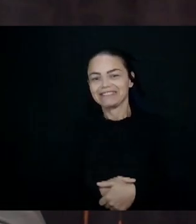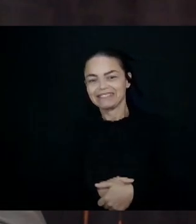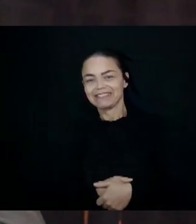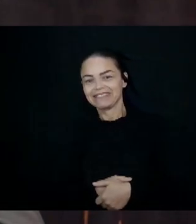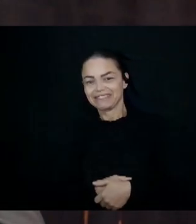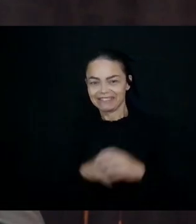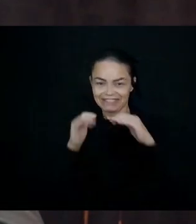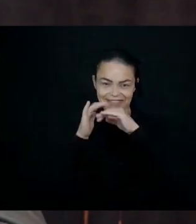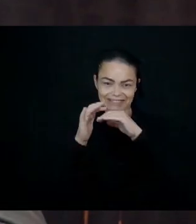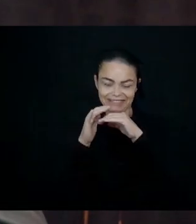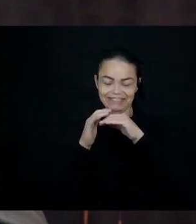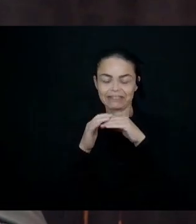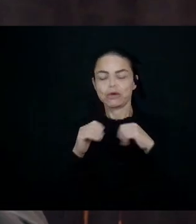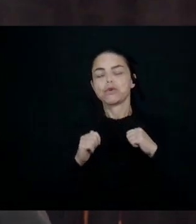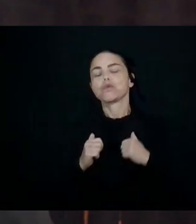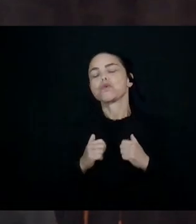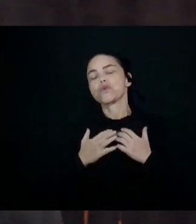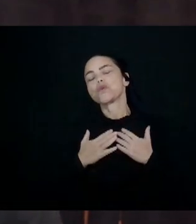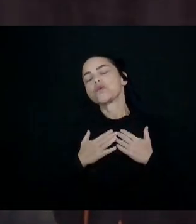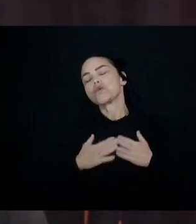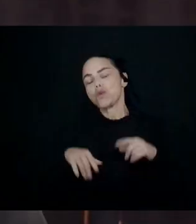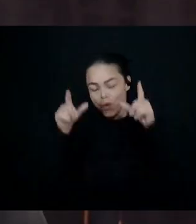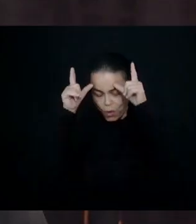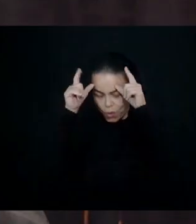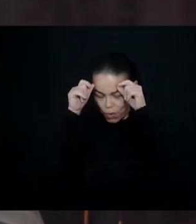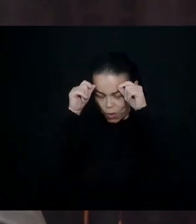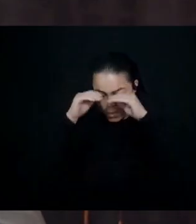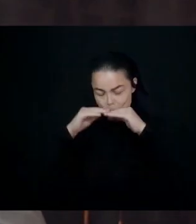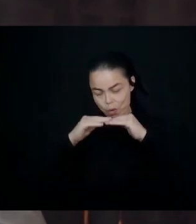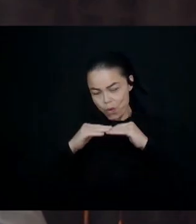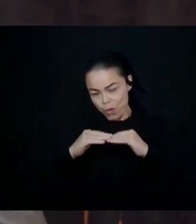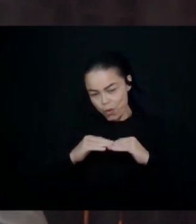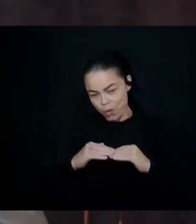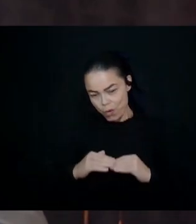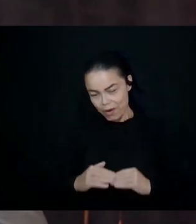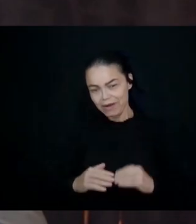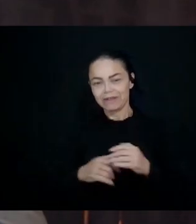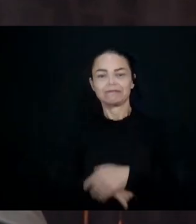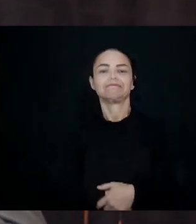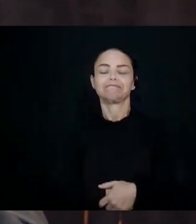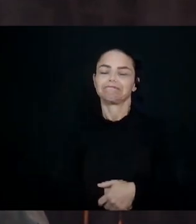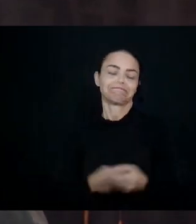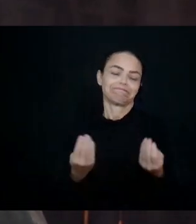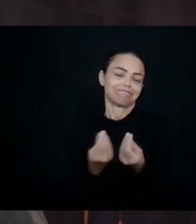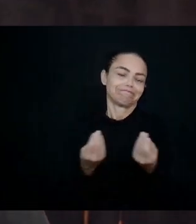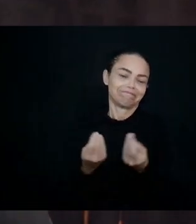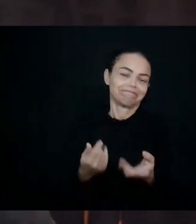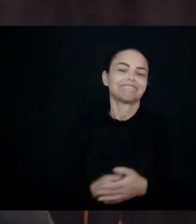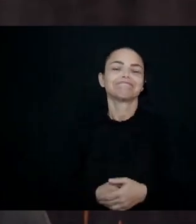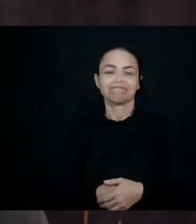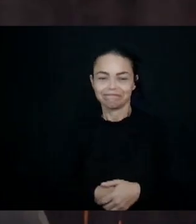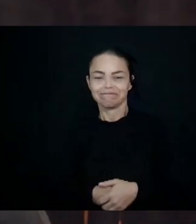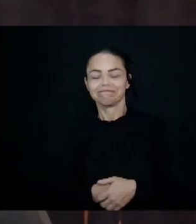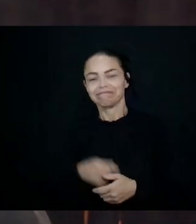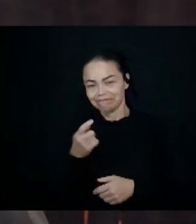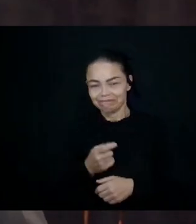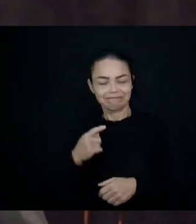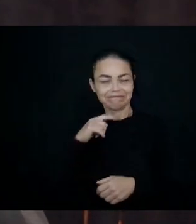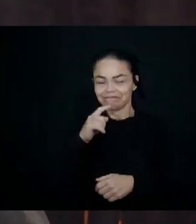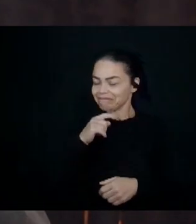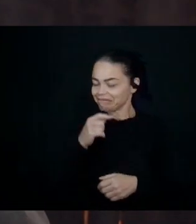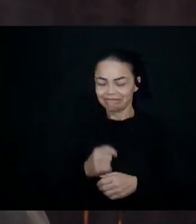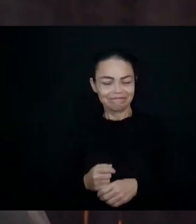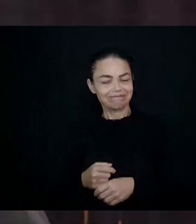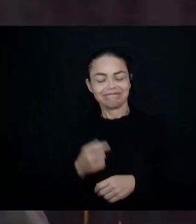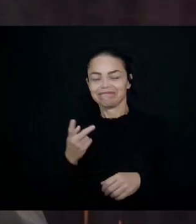relaxar. Então aquilo que era o objetivo final muitas vezes não faz mais sentido. né? Mas enquanto você não completa, ele mantém